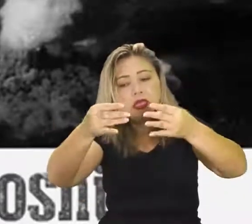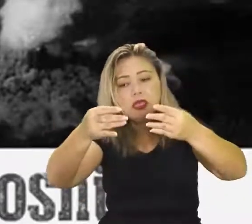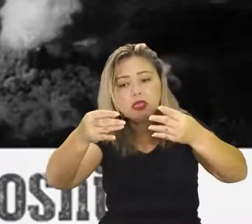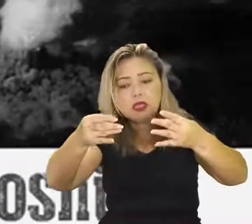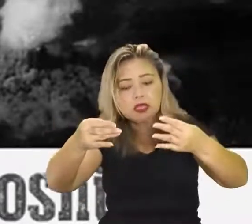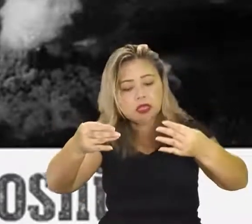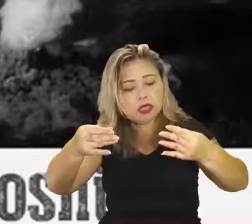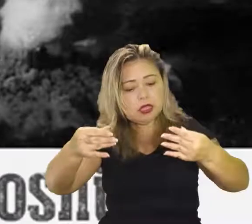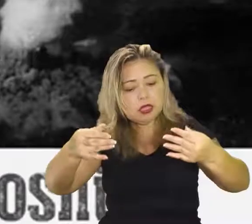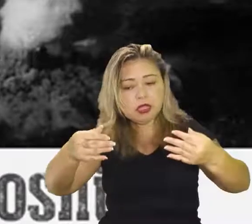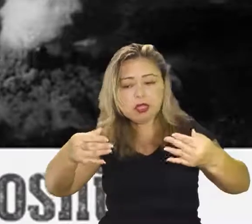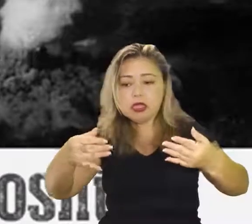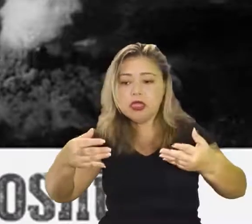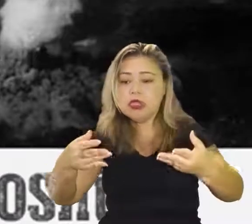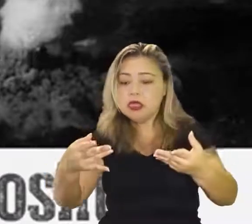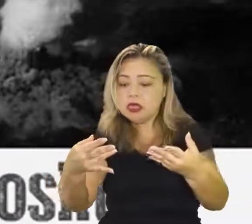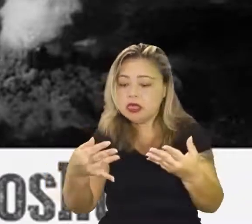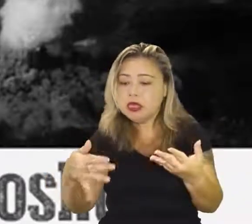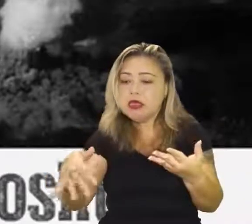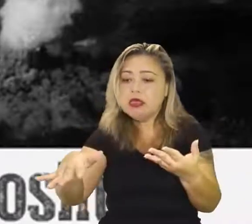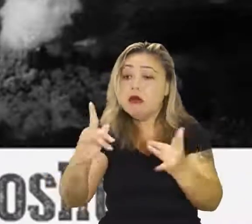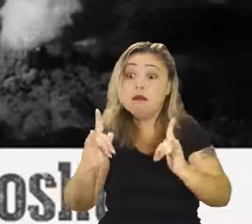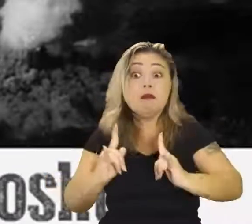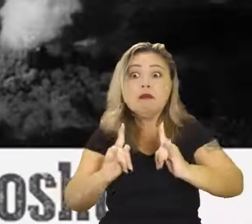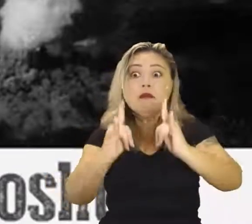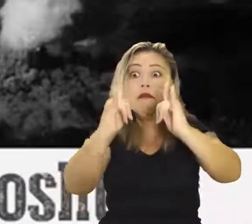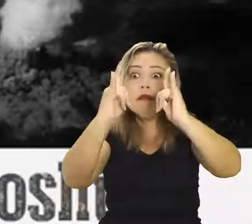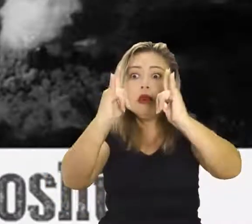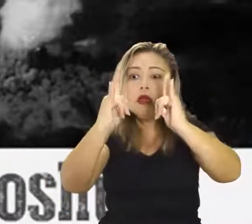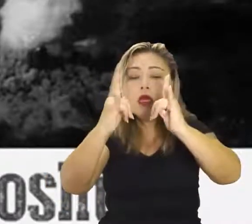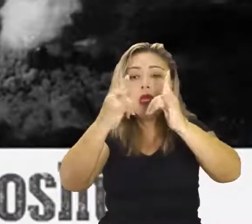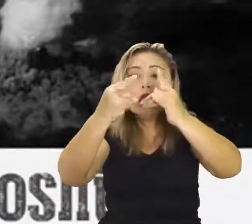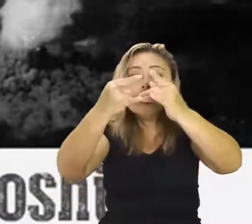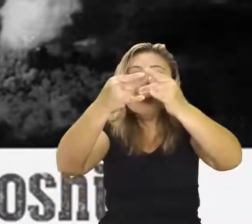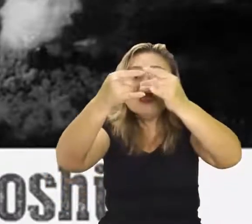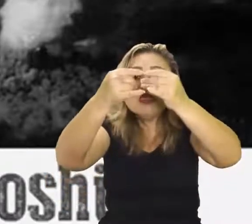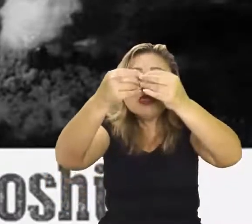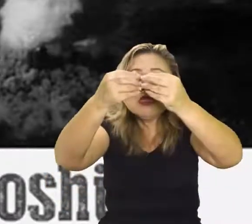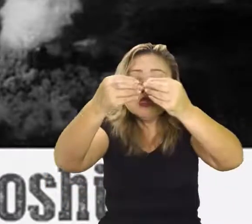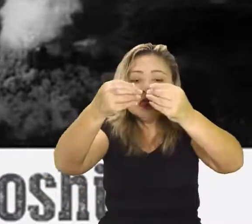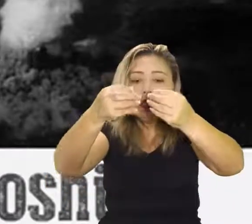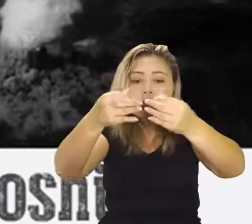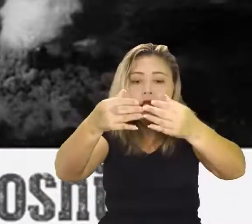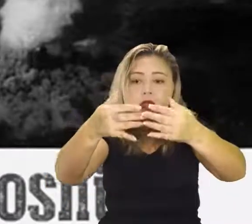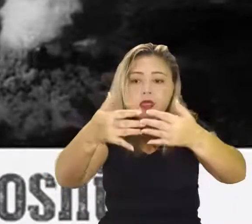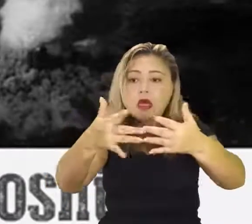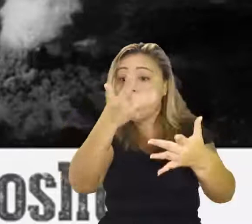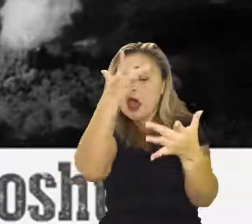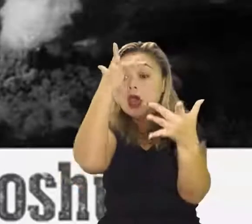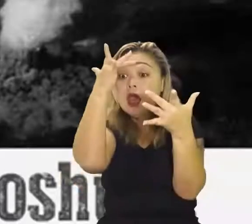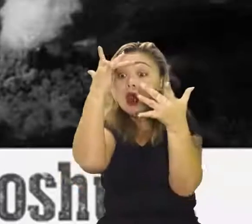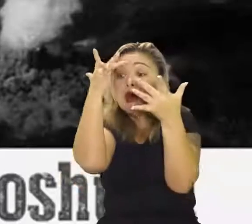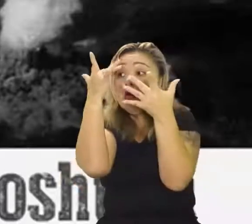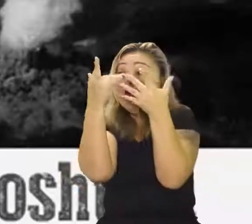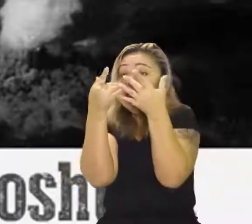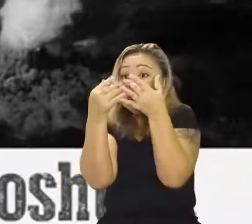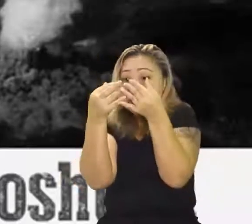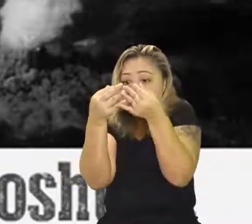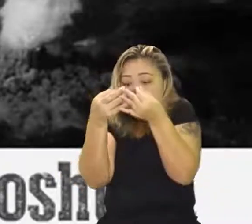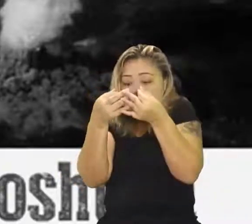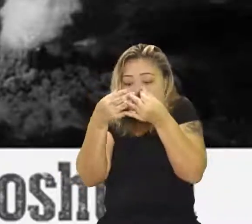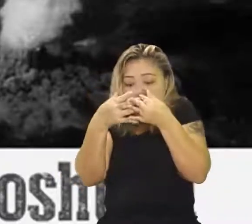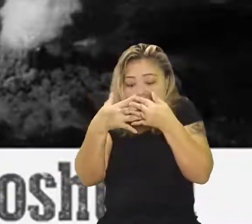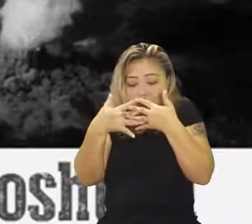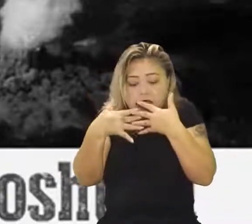foi destruindo, ela foi derretendo prédios. Derretendo. Derreteu pessoas. Pessoas